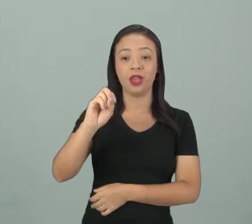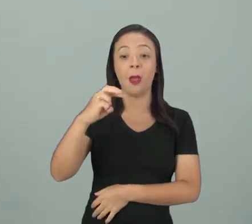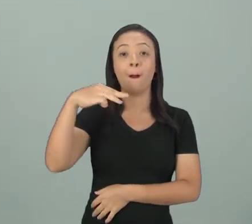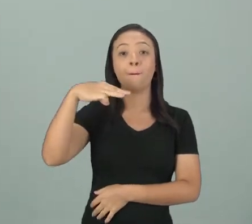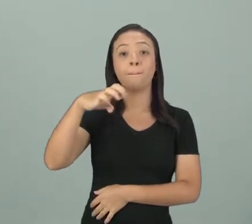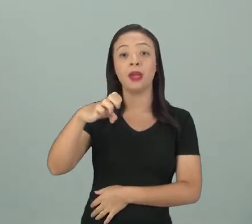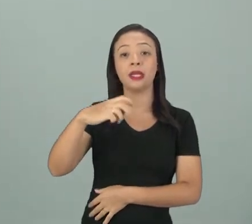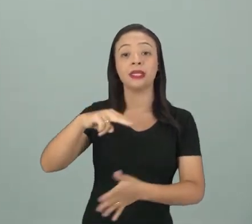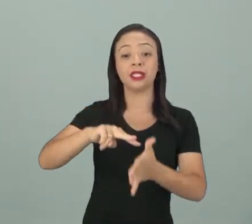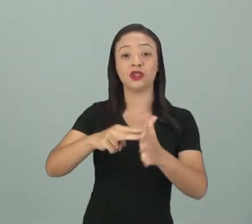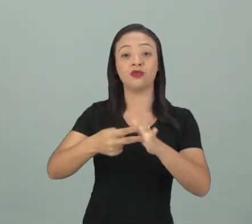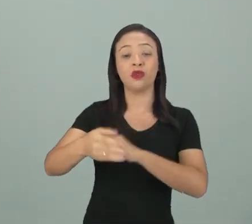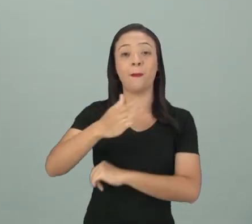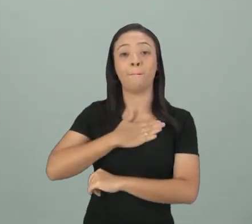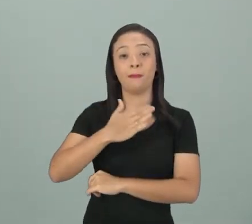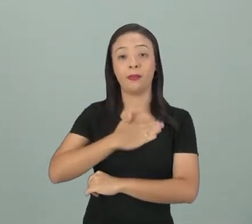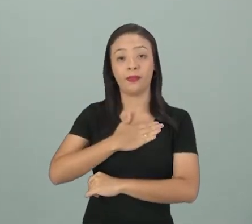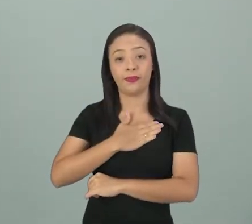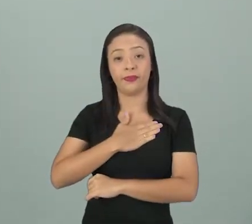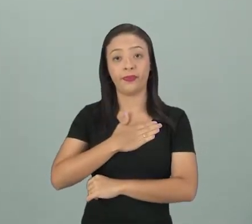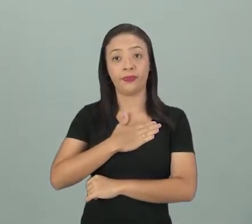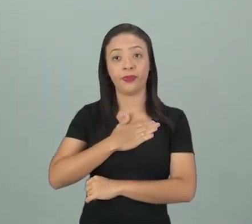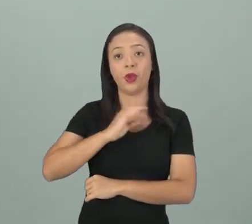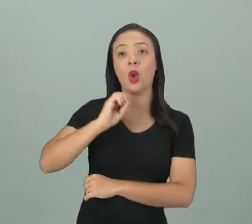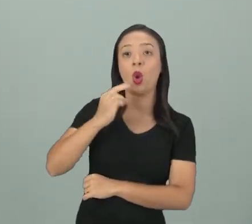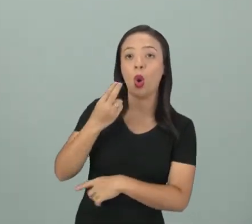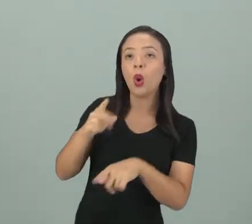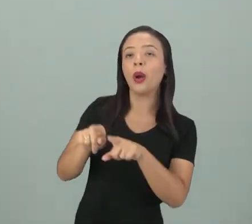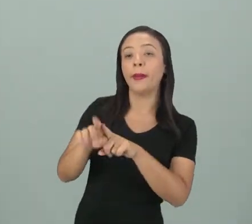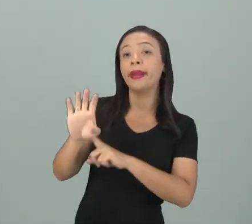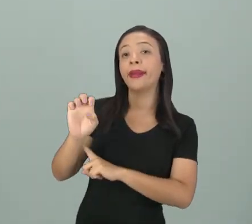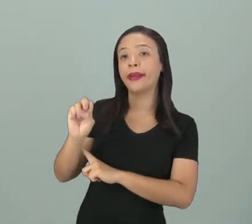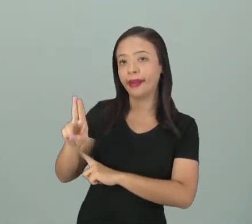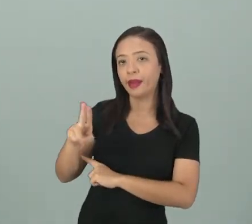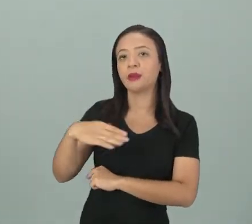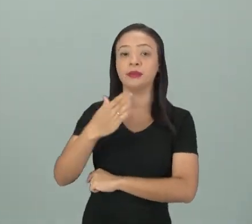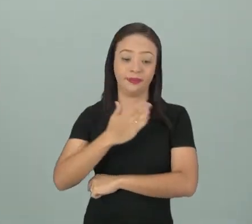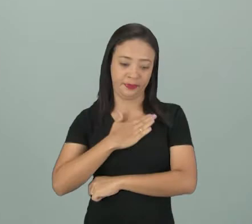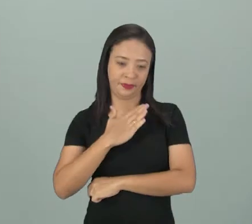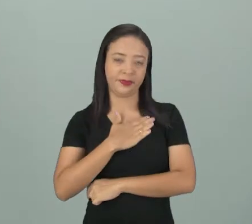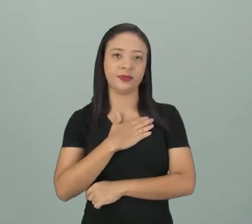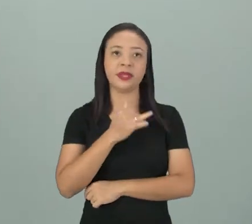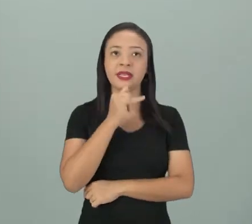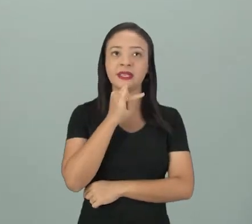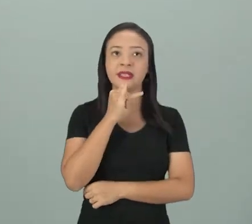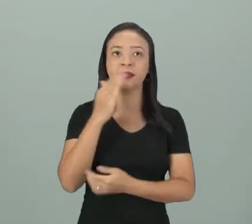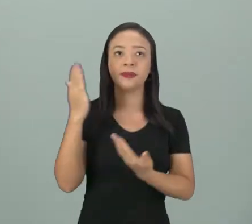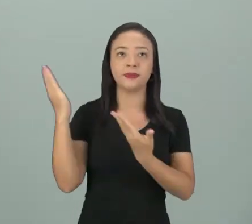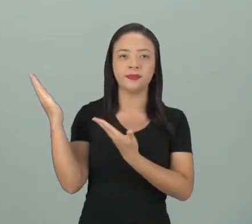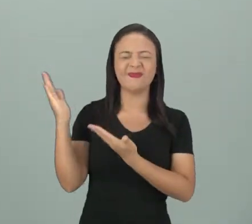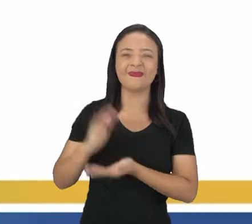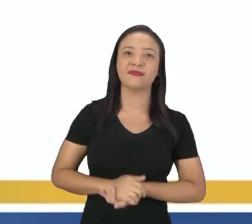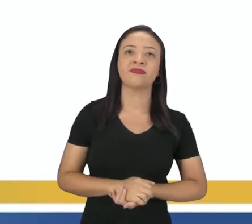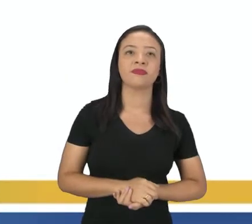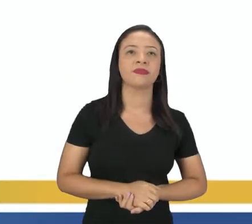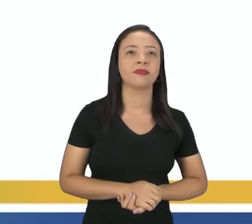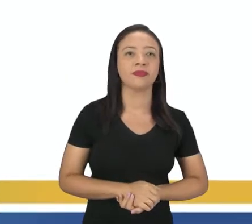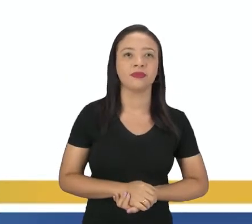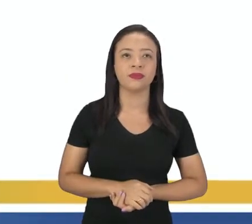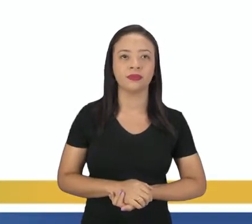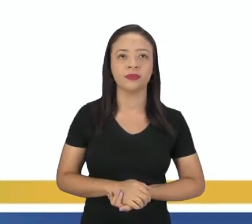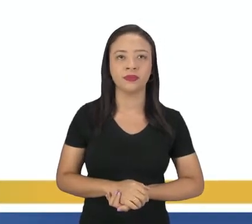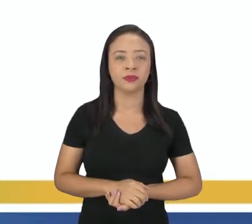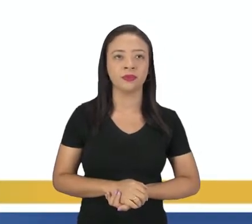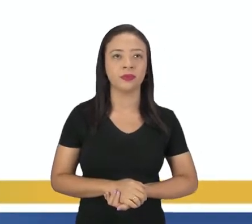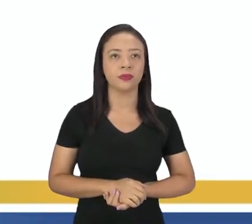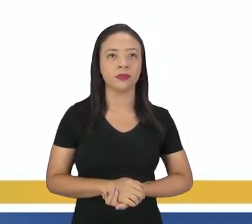refere a mim, o eu, né? A mim, me gusta. Então, ali um exemplo. Me gusta salir com mis amigos em